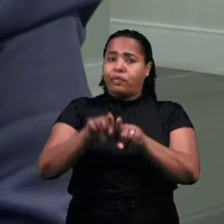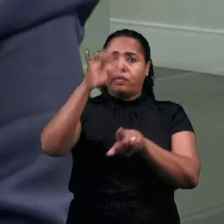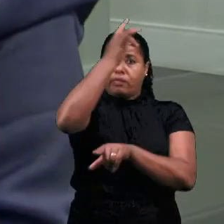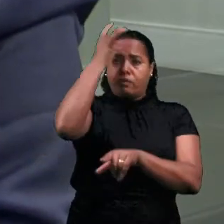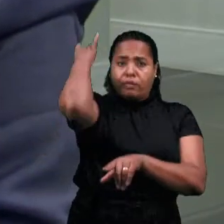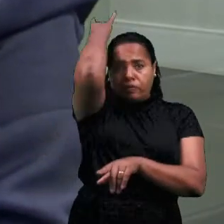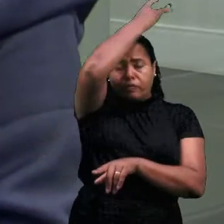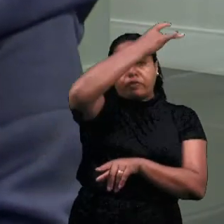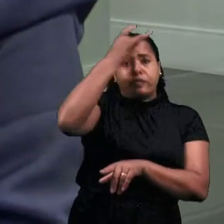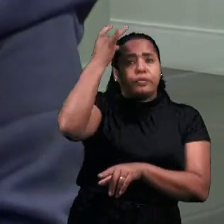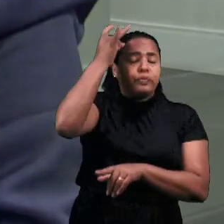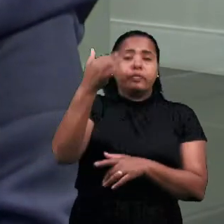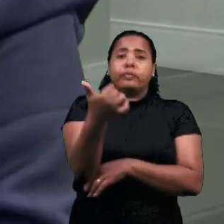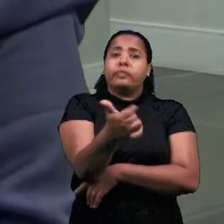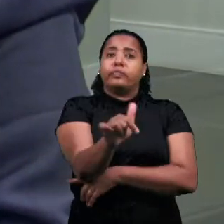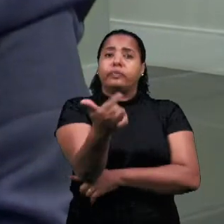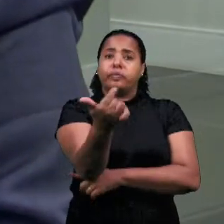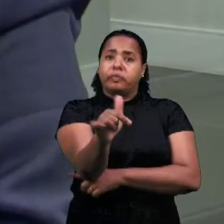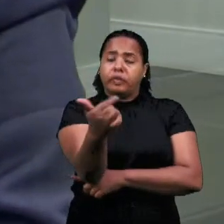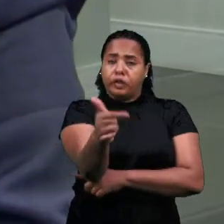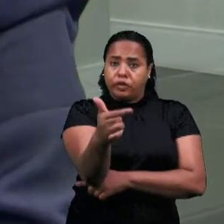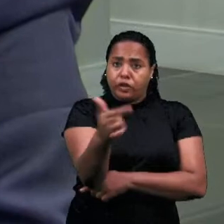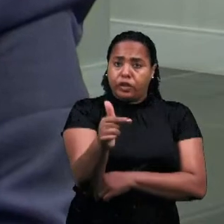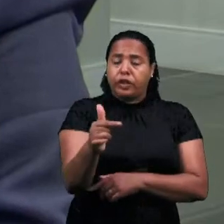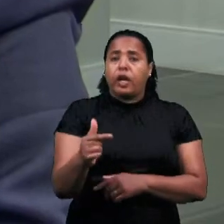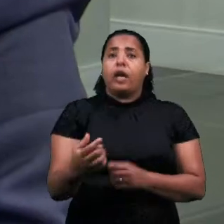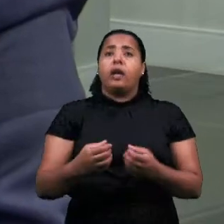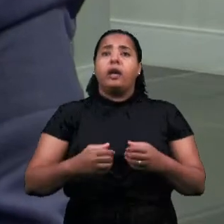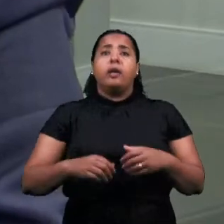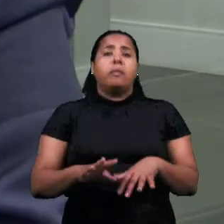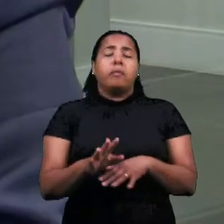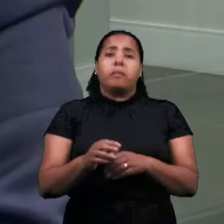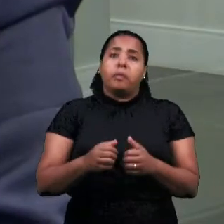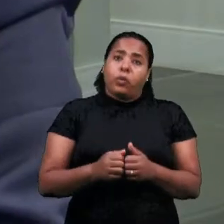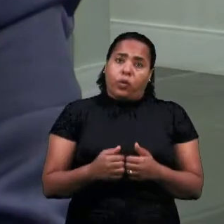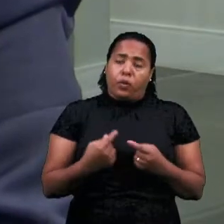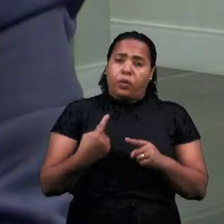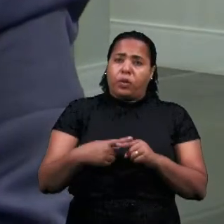E de abril para maio de